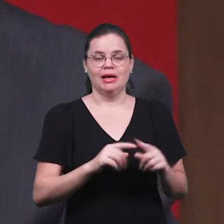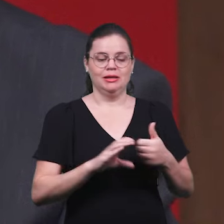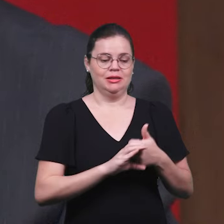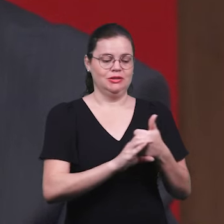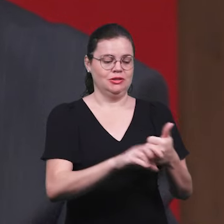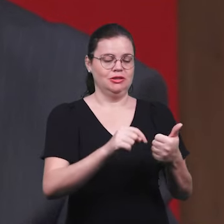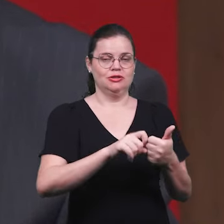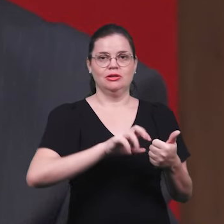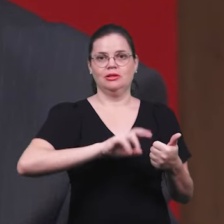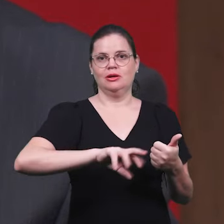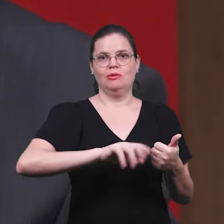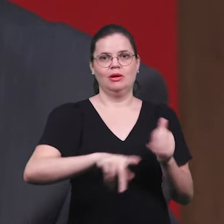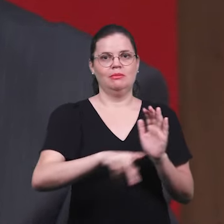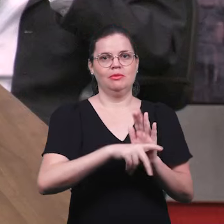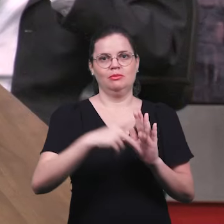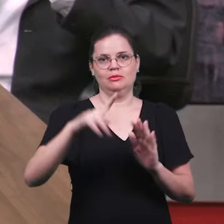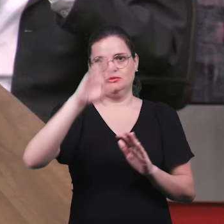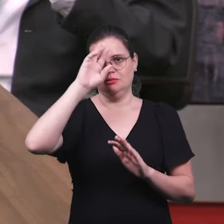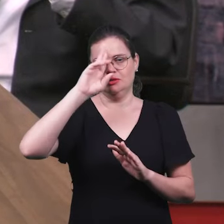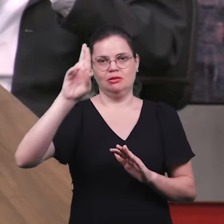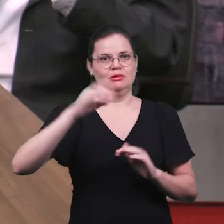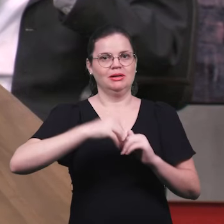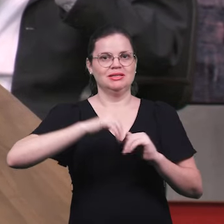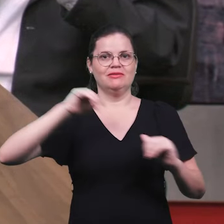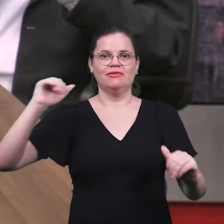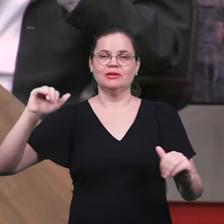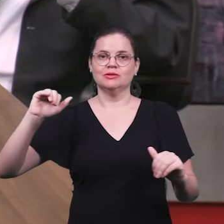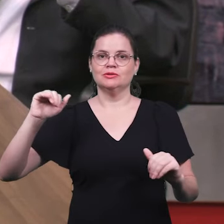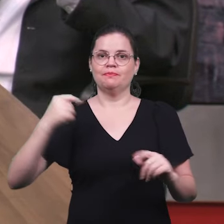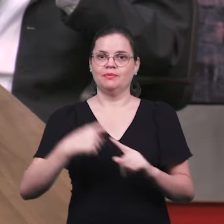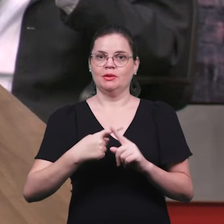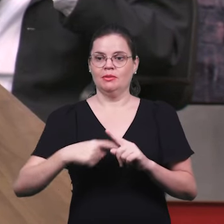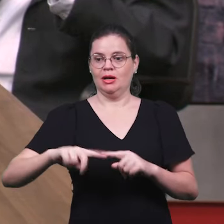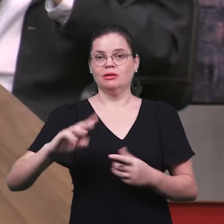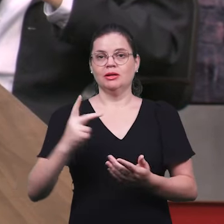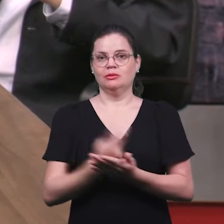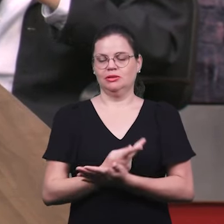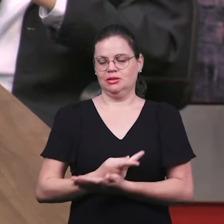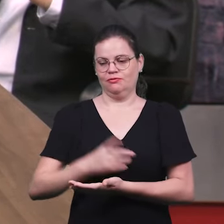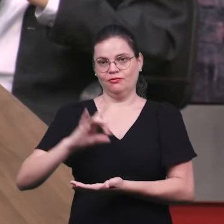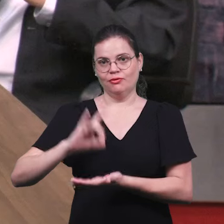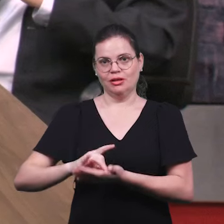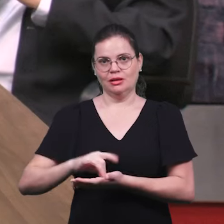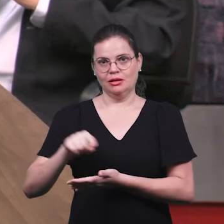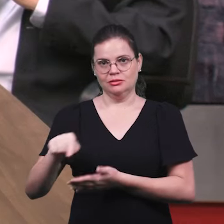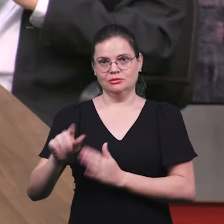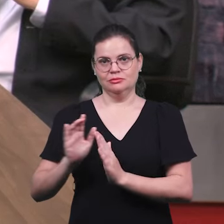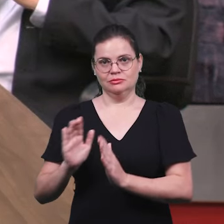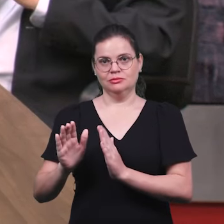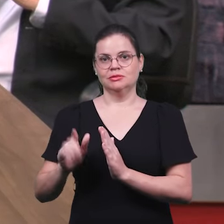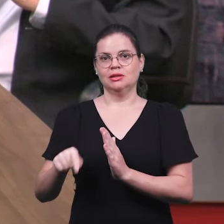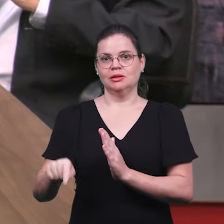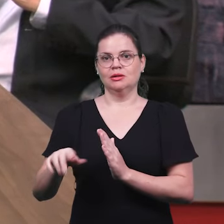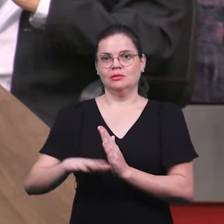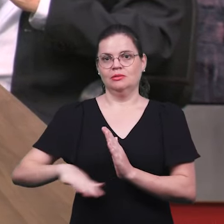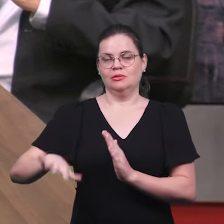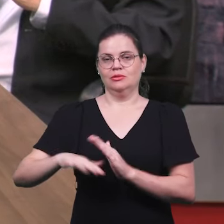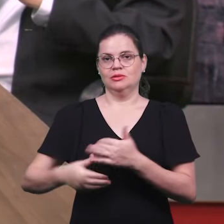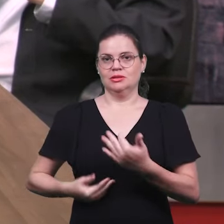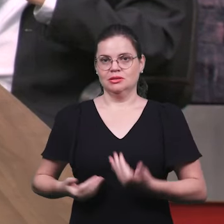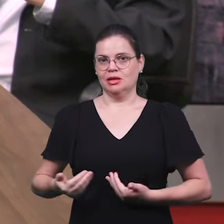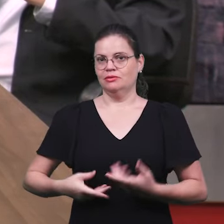estava presente nela. A partir dali, os verdadeiros cristãos tiveram que tomar um outro